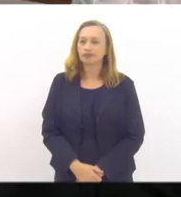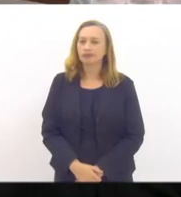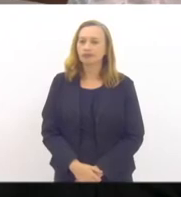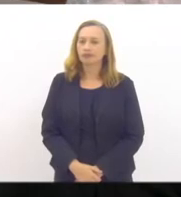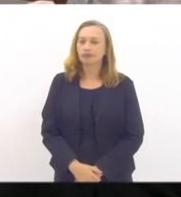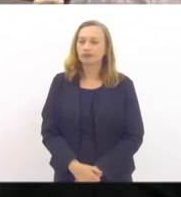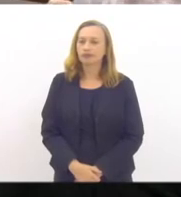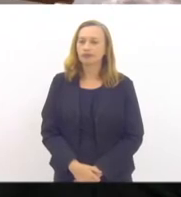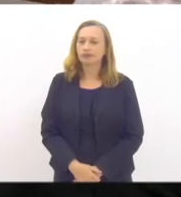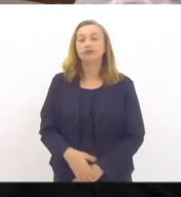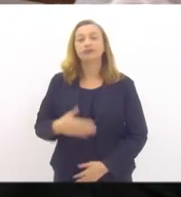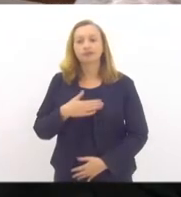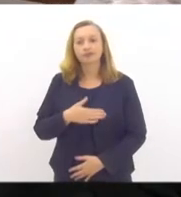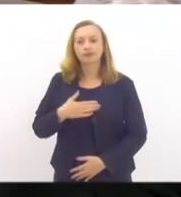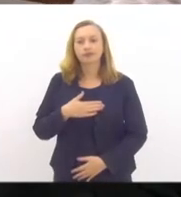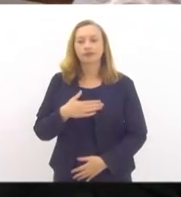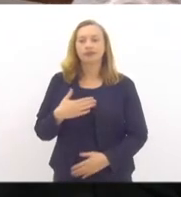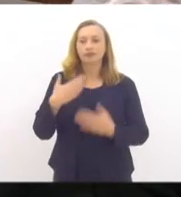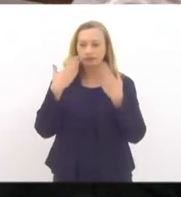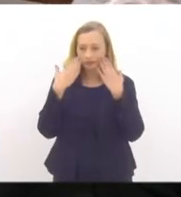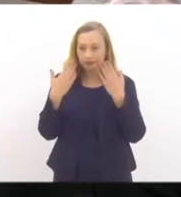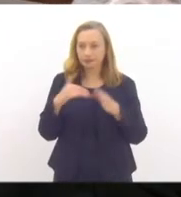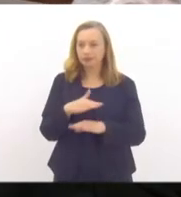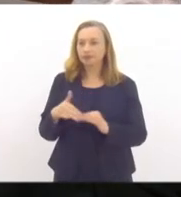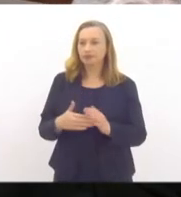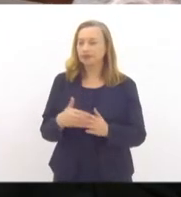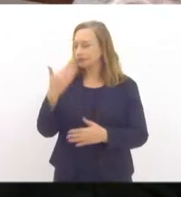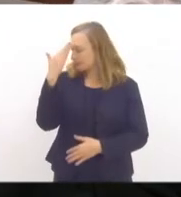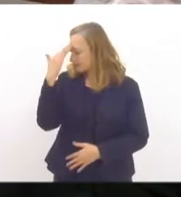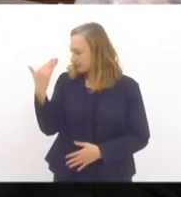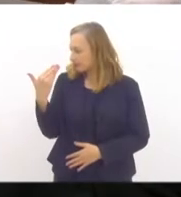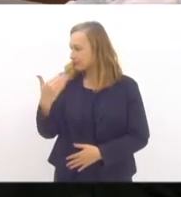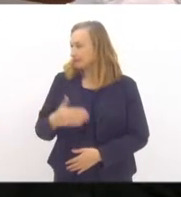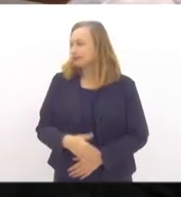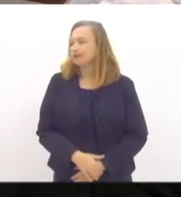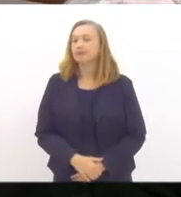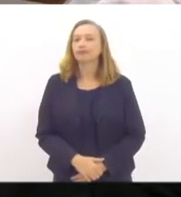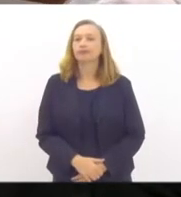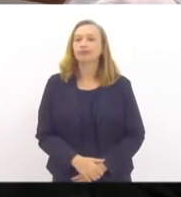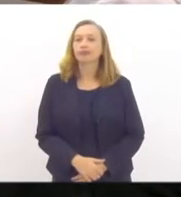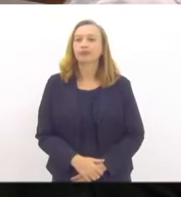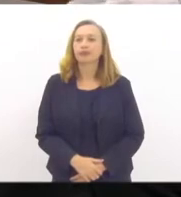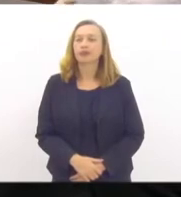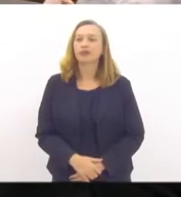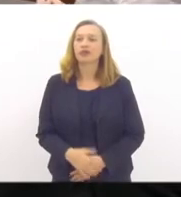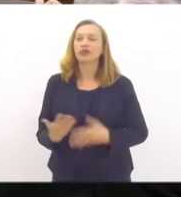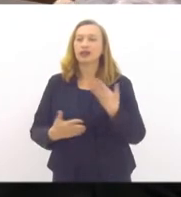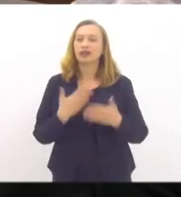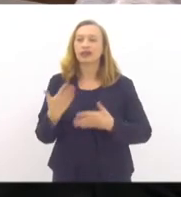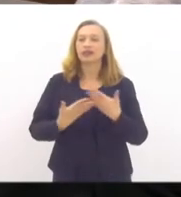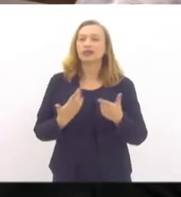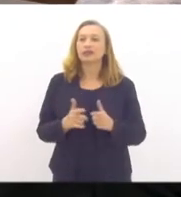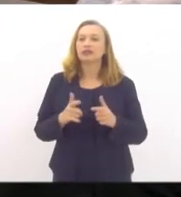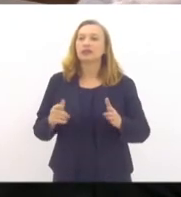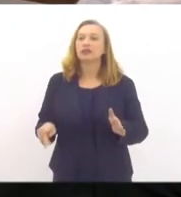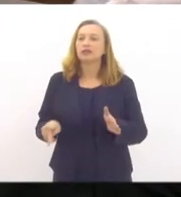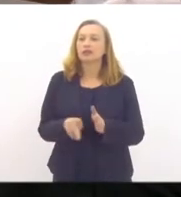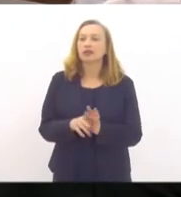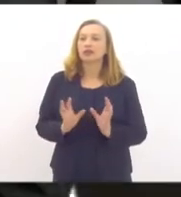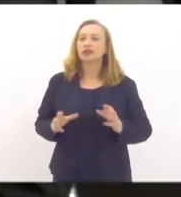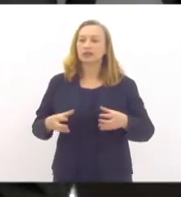Eu gostaria de apresentar a todos. Primeiro, agradecer. É um prazer muito grande fazer parte desse